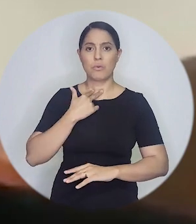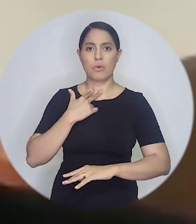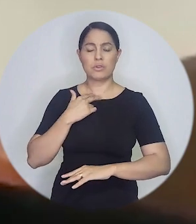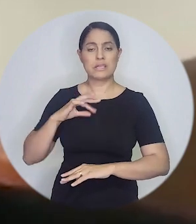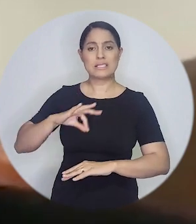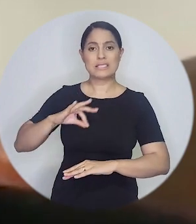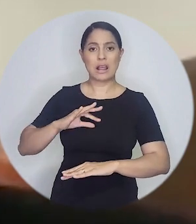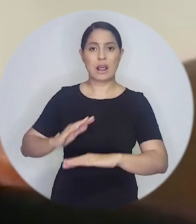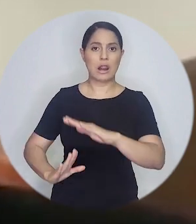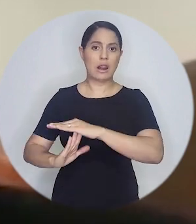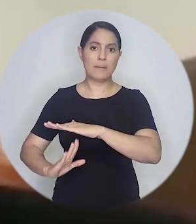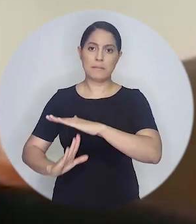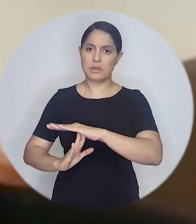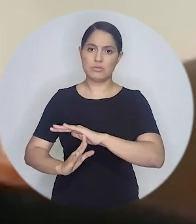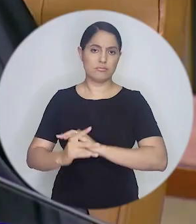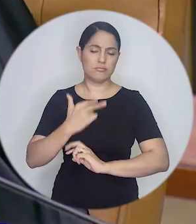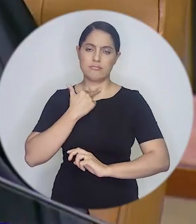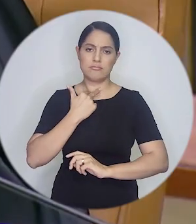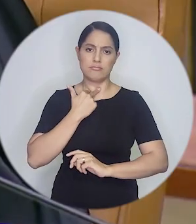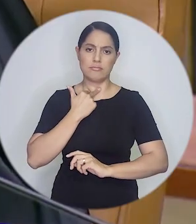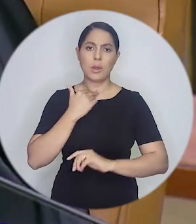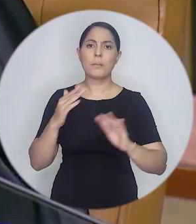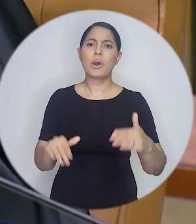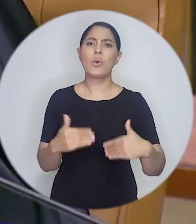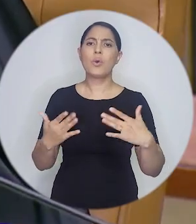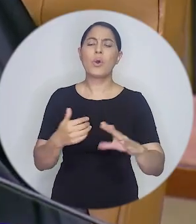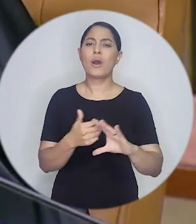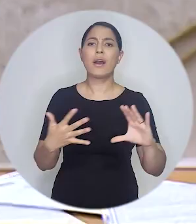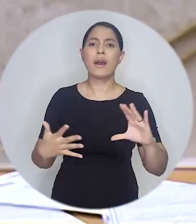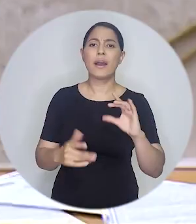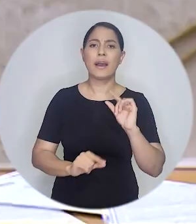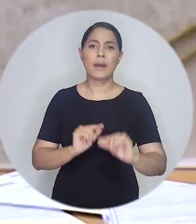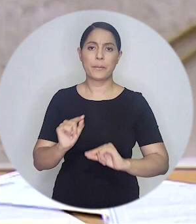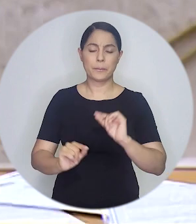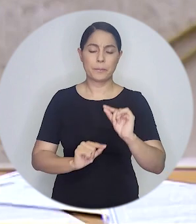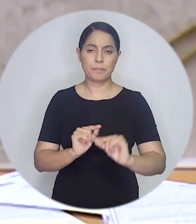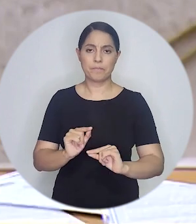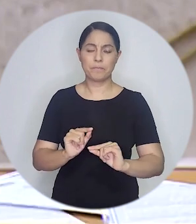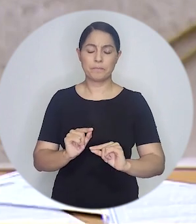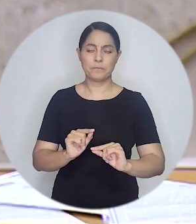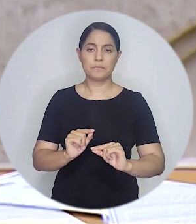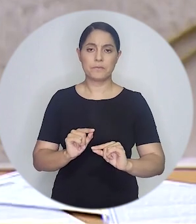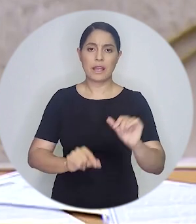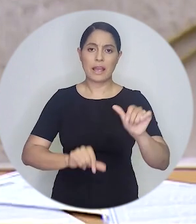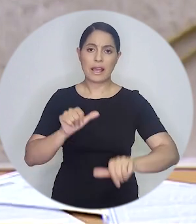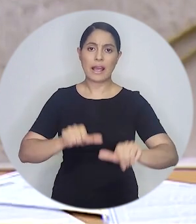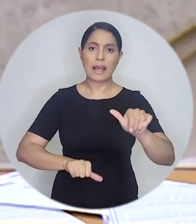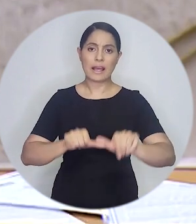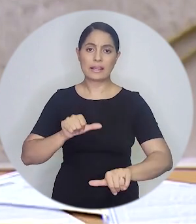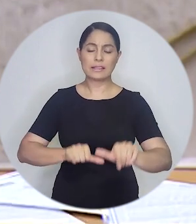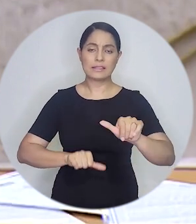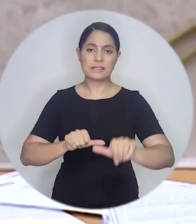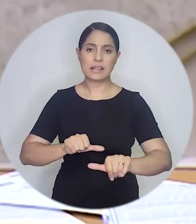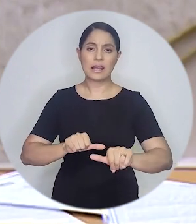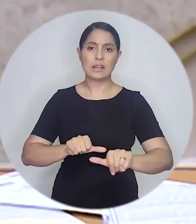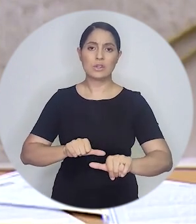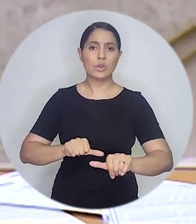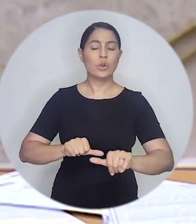o valor do salário percebido, né? O critério que deve ser utilizado deve sim